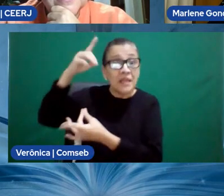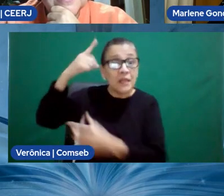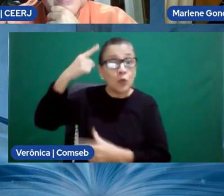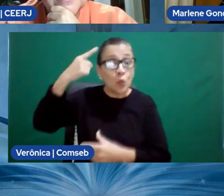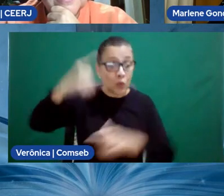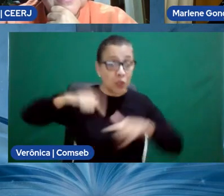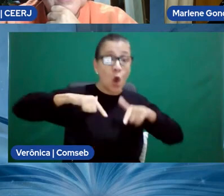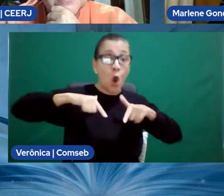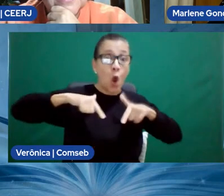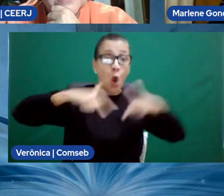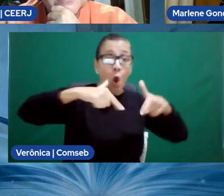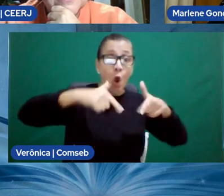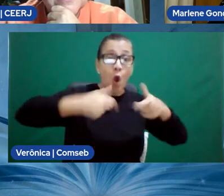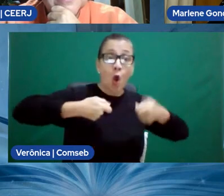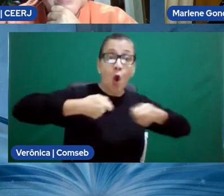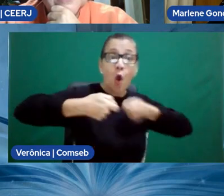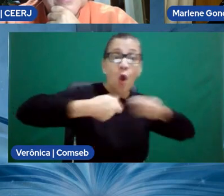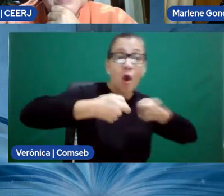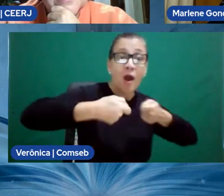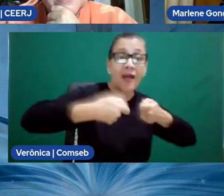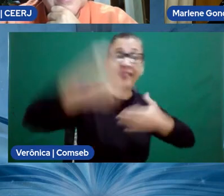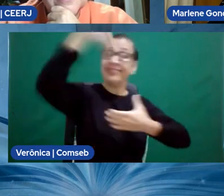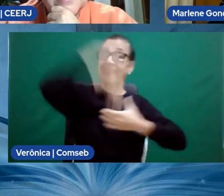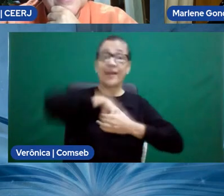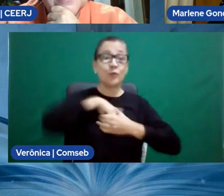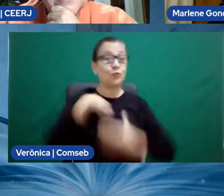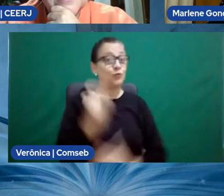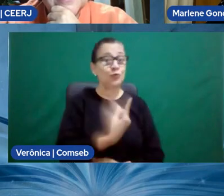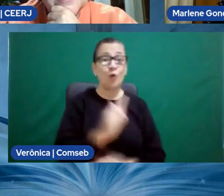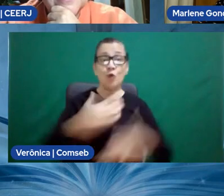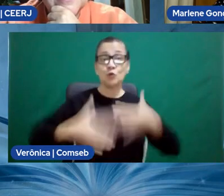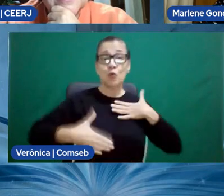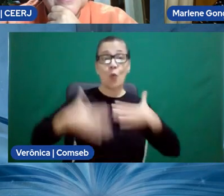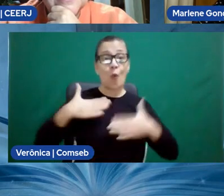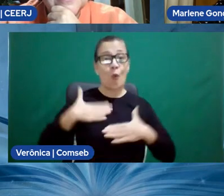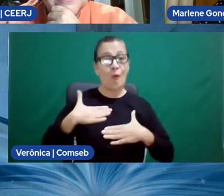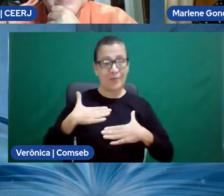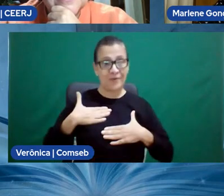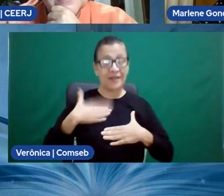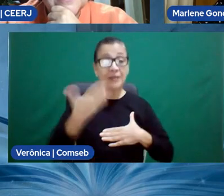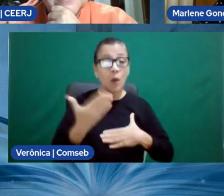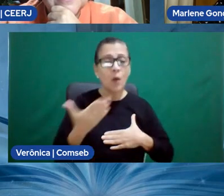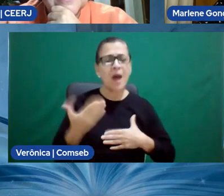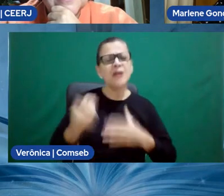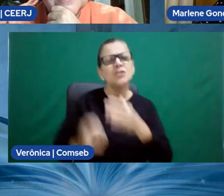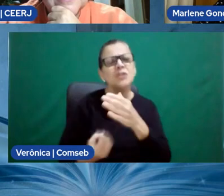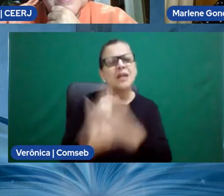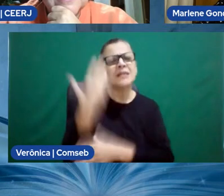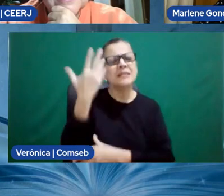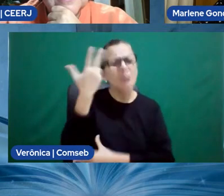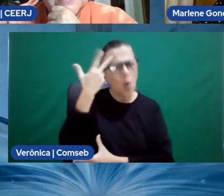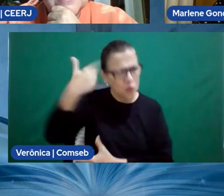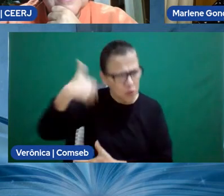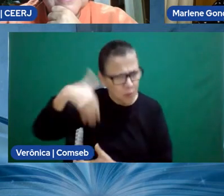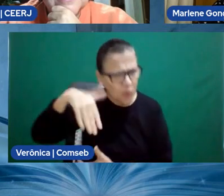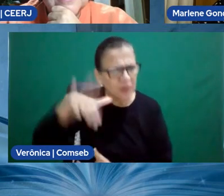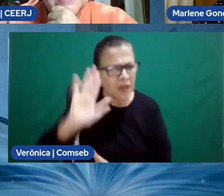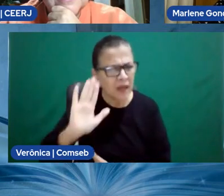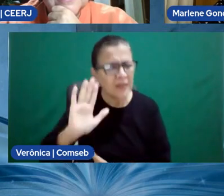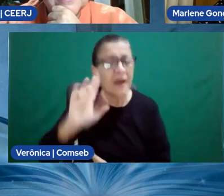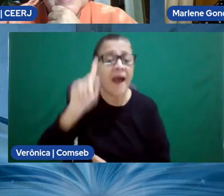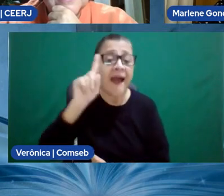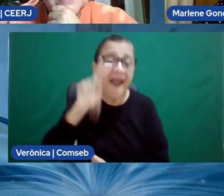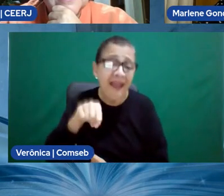mundos infinitos que estão dentro de nós. Né? Então, a geração espontânea, nesse sentido, vem para os